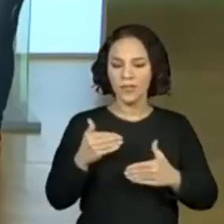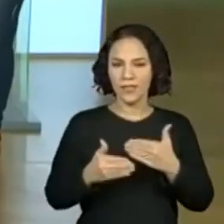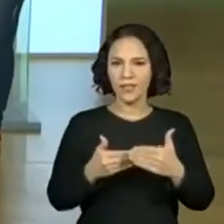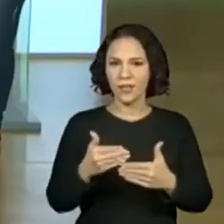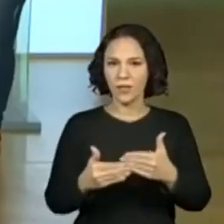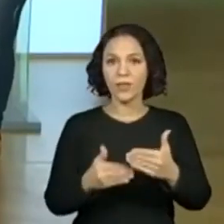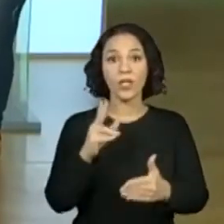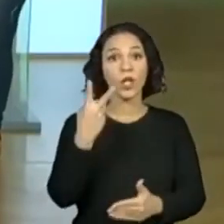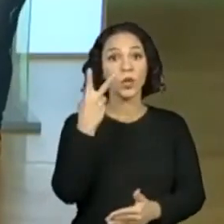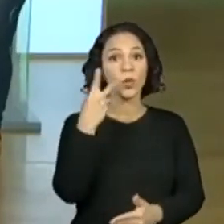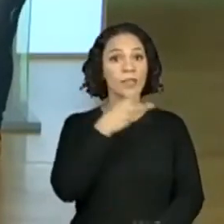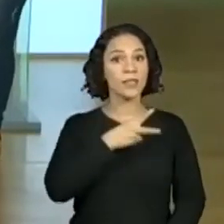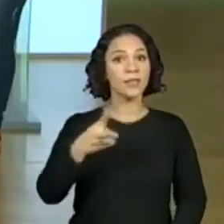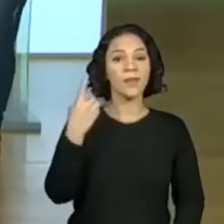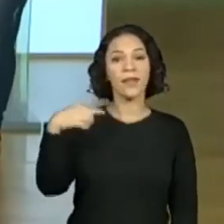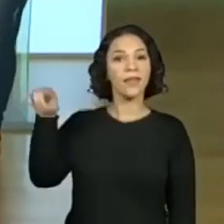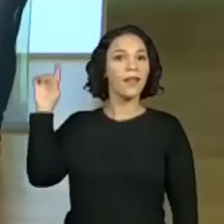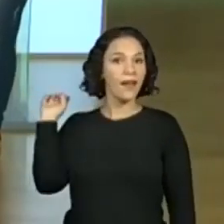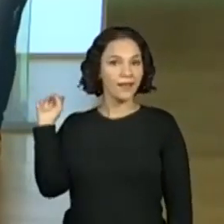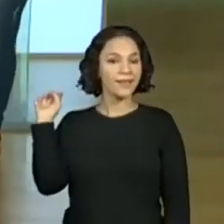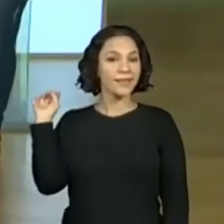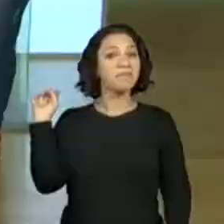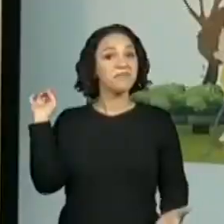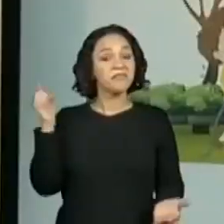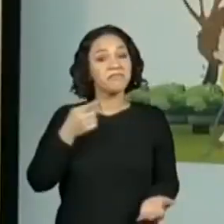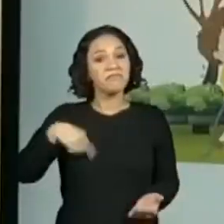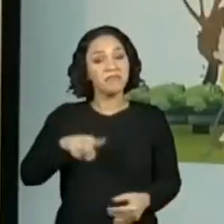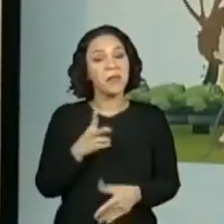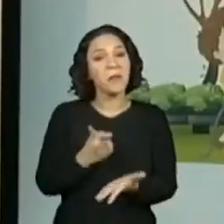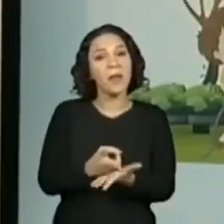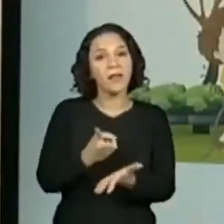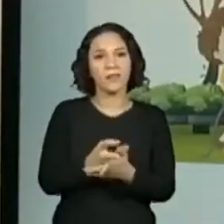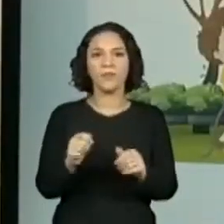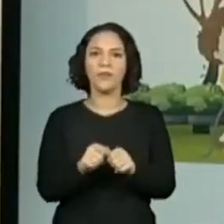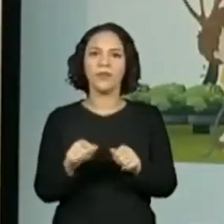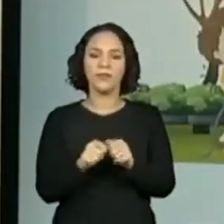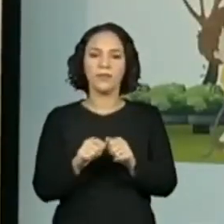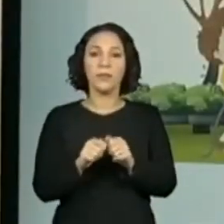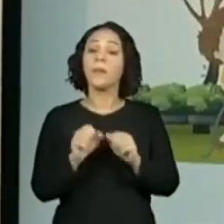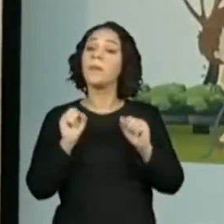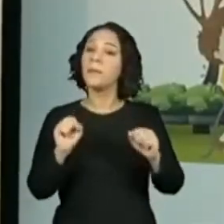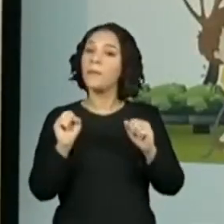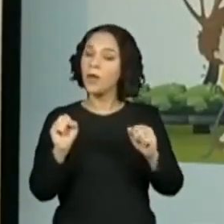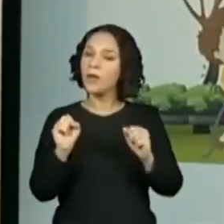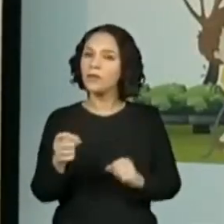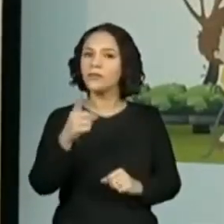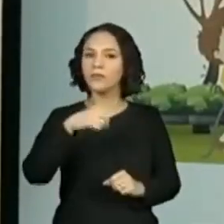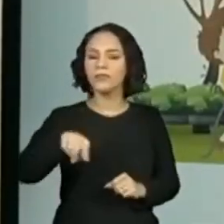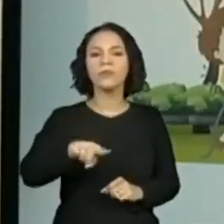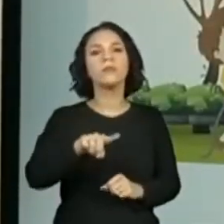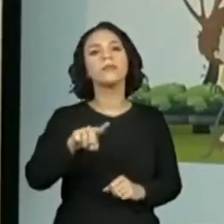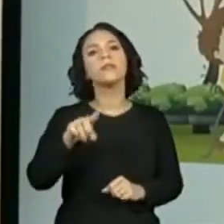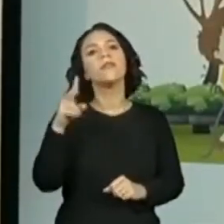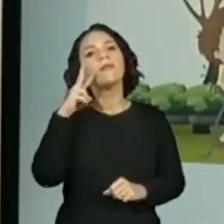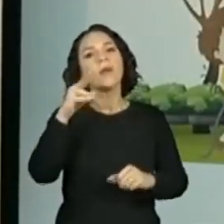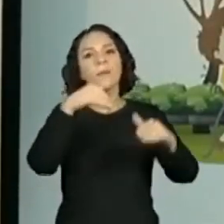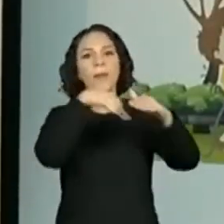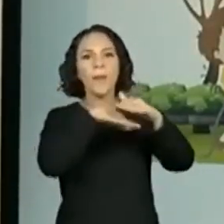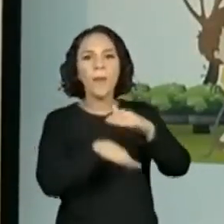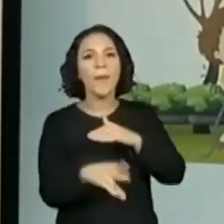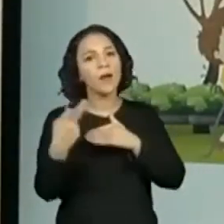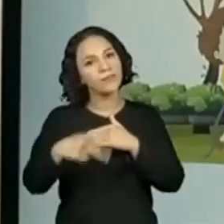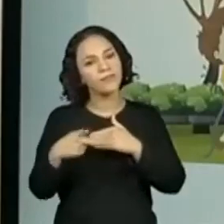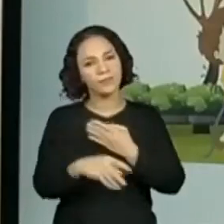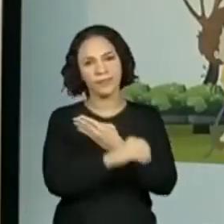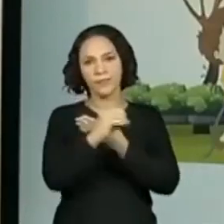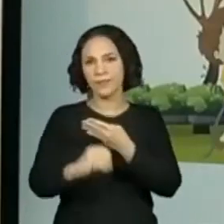Há duas semanas atrás. Sim. E foi a gente mesmo que fez. Tá bom? Tá bom? É possível que vocês resgatem ali no repositório do